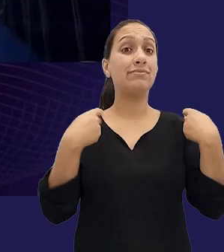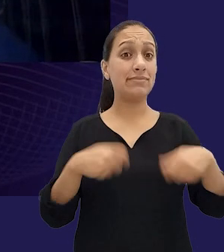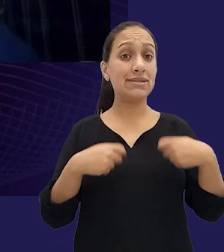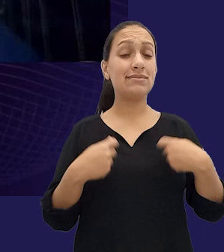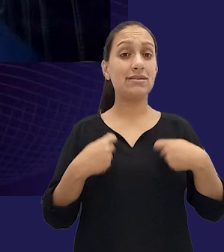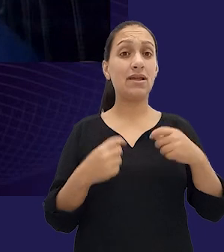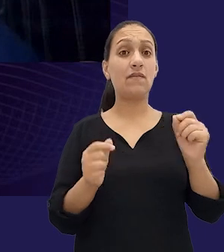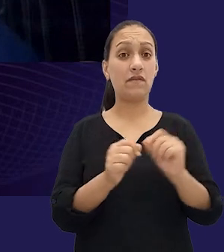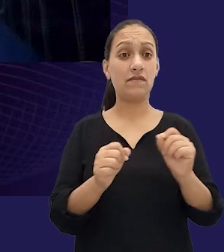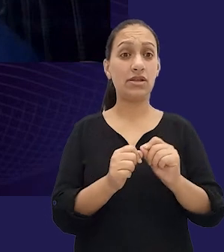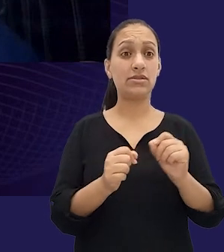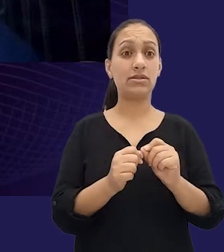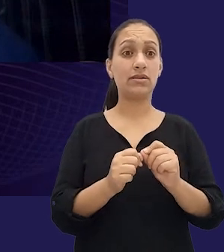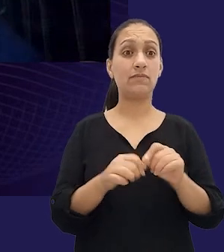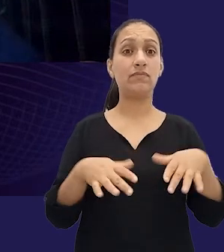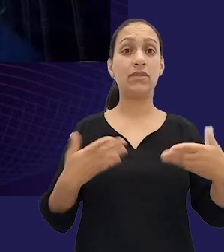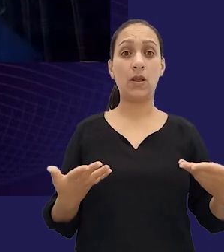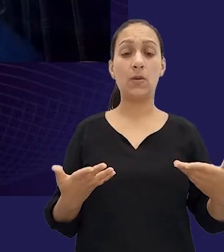Então, gente,